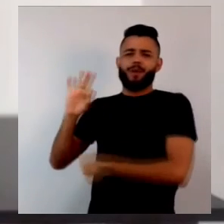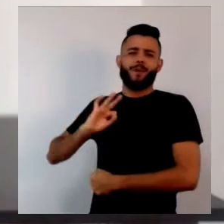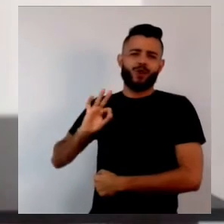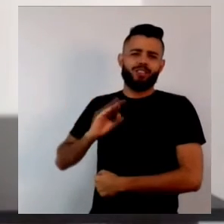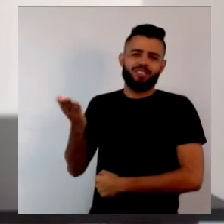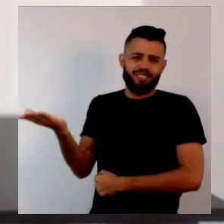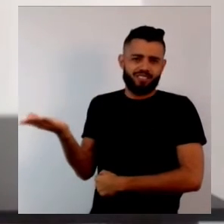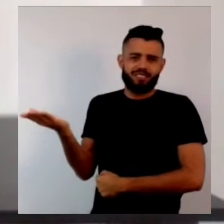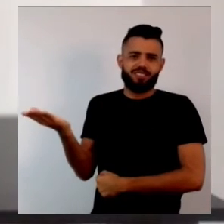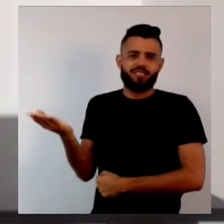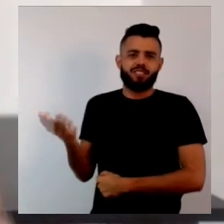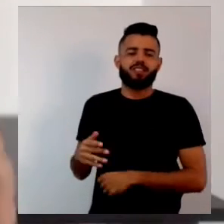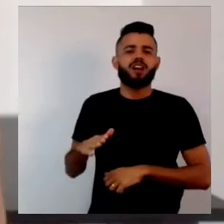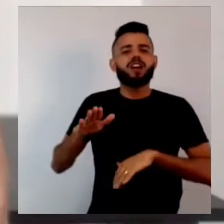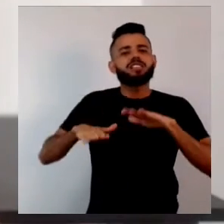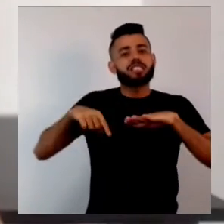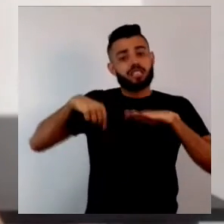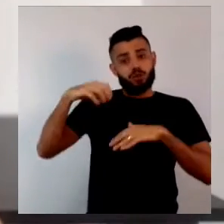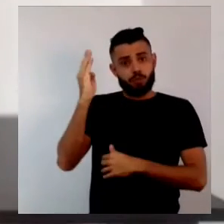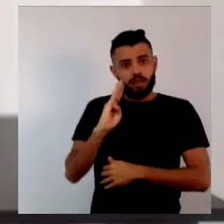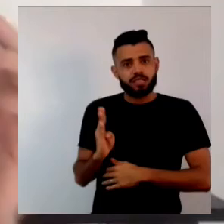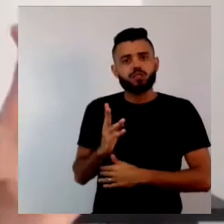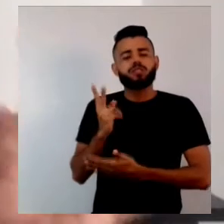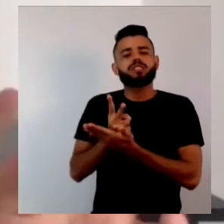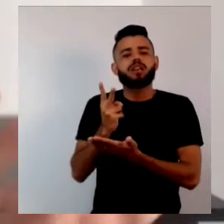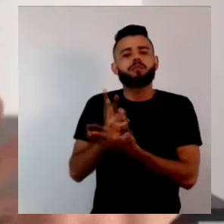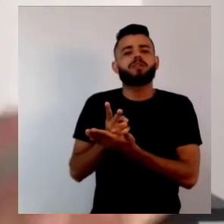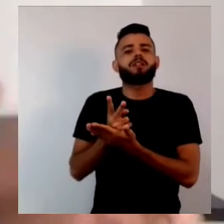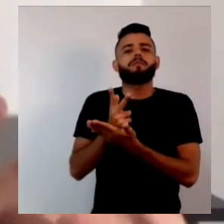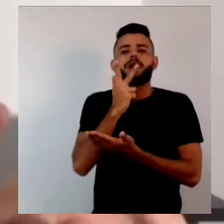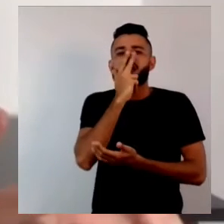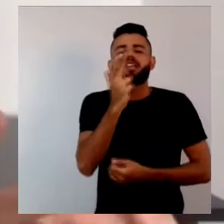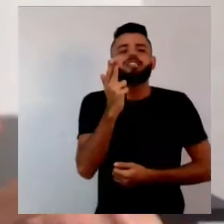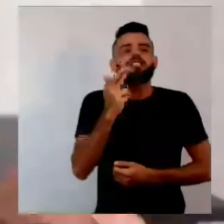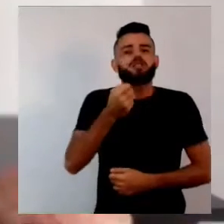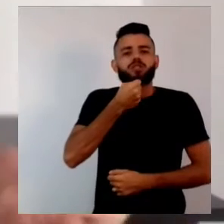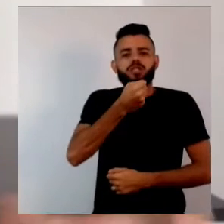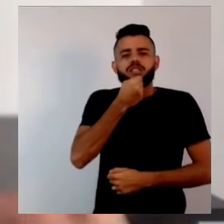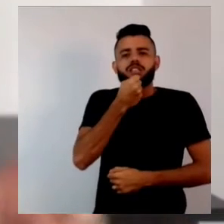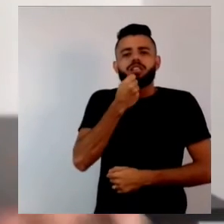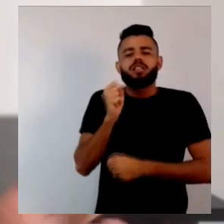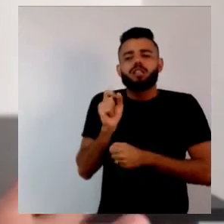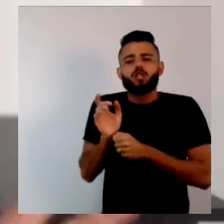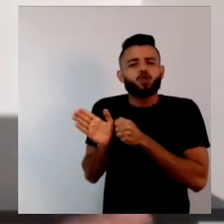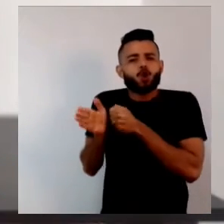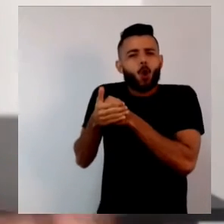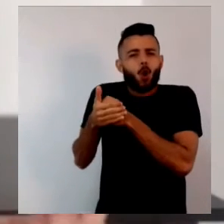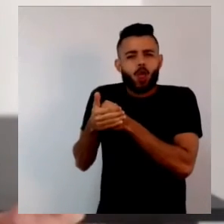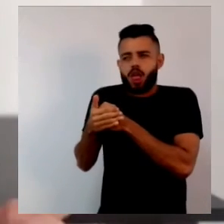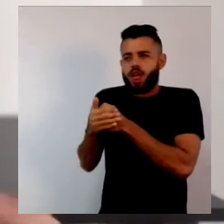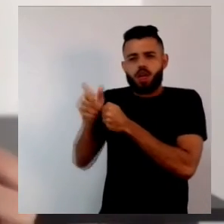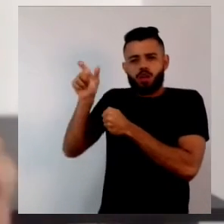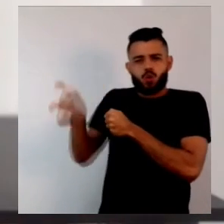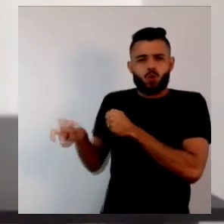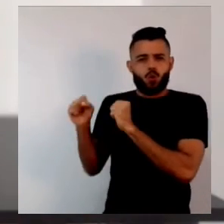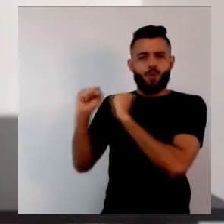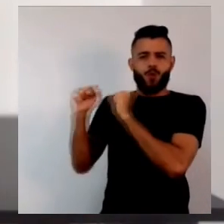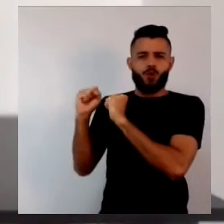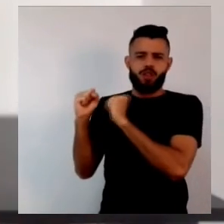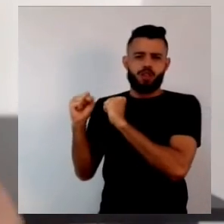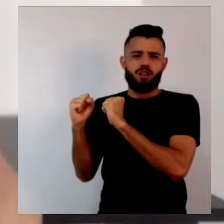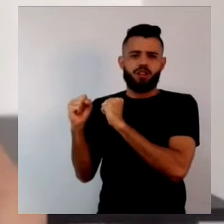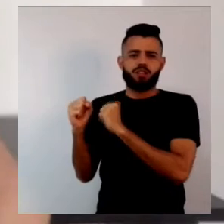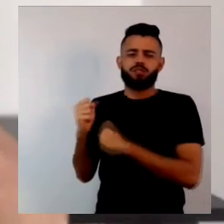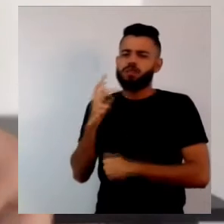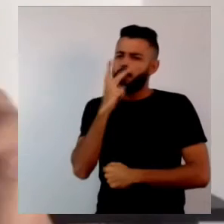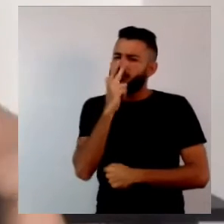tradição muito grande de cobrir o poder através da lente do poder, do próprio poder. E isso eu sempre acho meio danoso, assim. Então, se você for